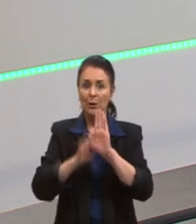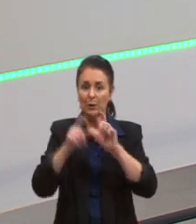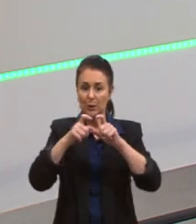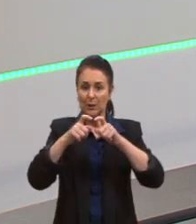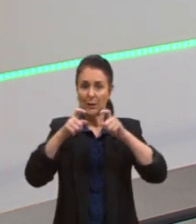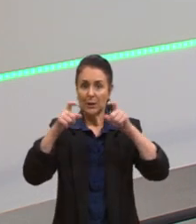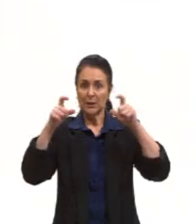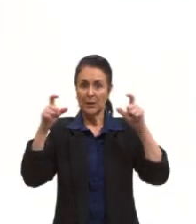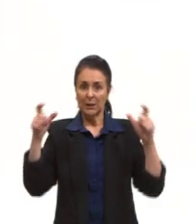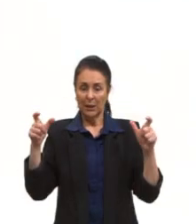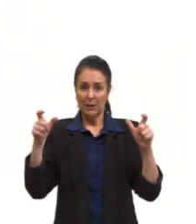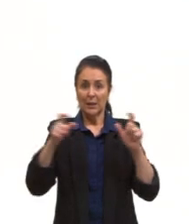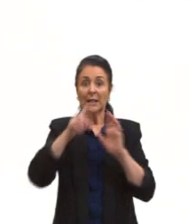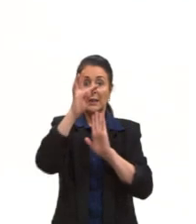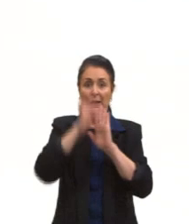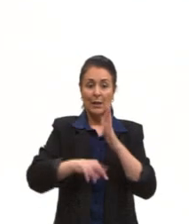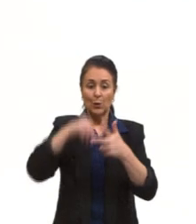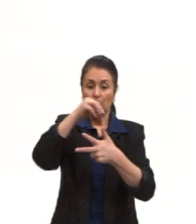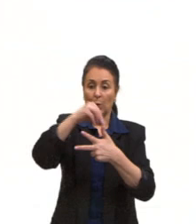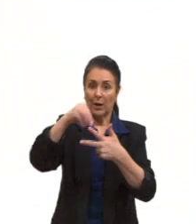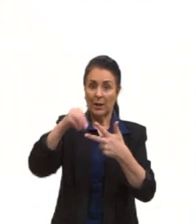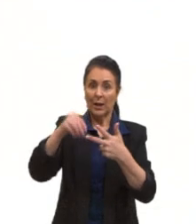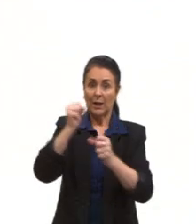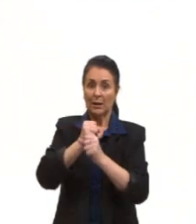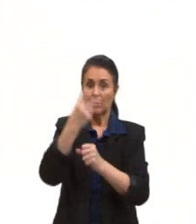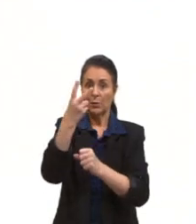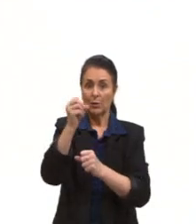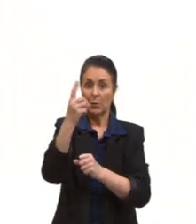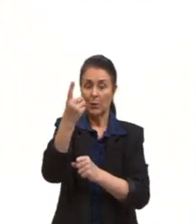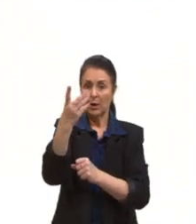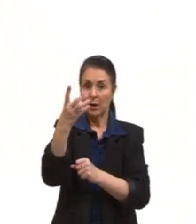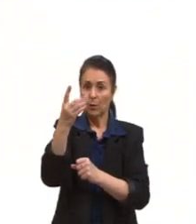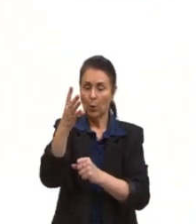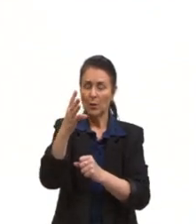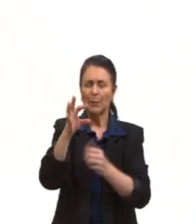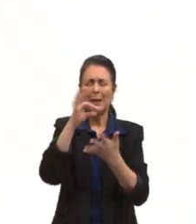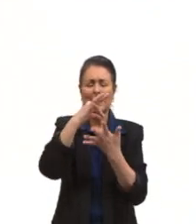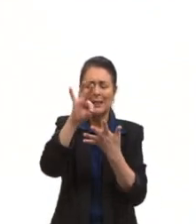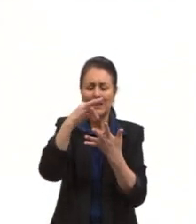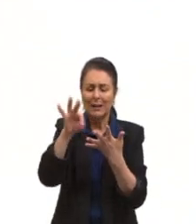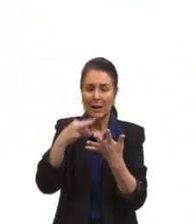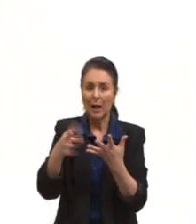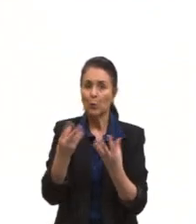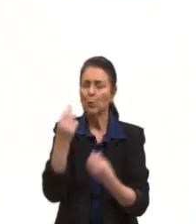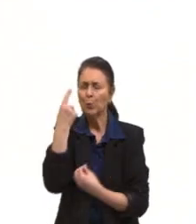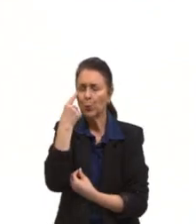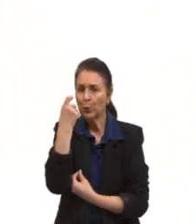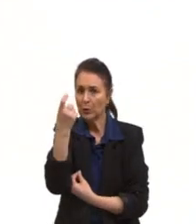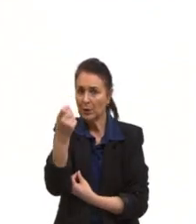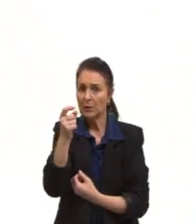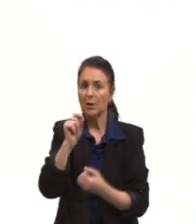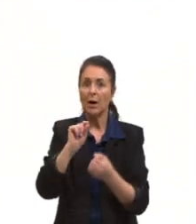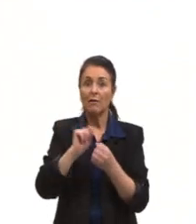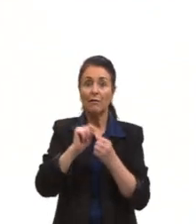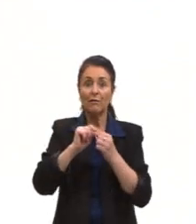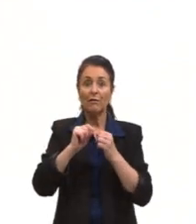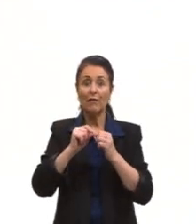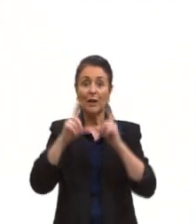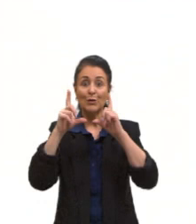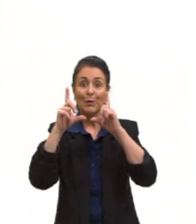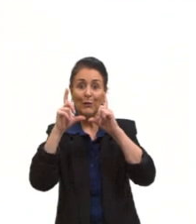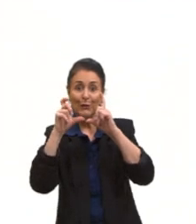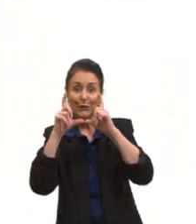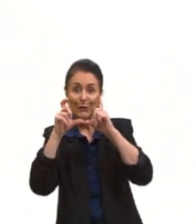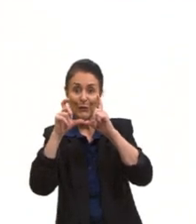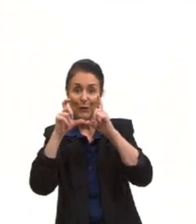do Enem de 2014 um texto bem extenso bem detalhado muito interessante Ok faça um print na tela de